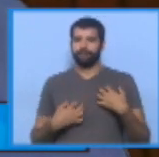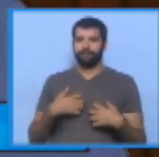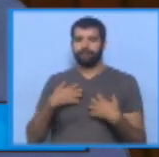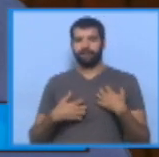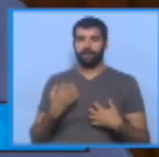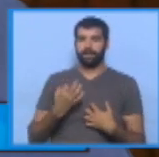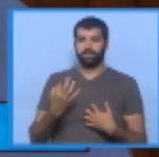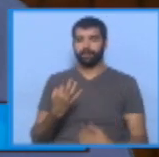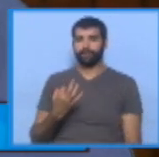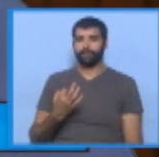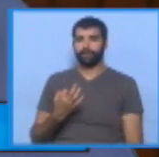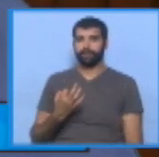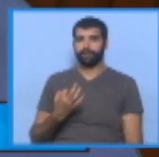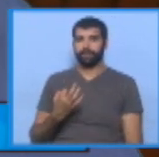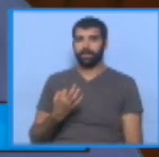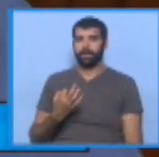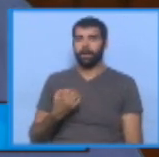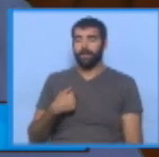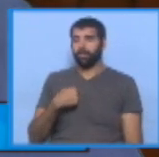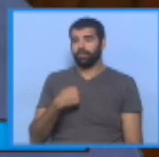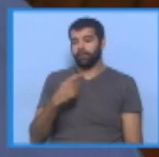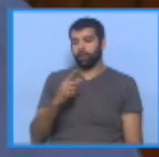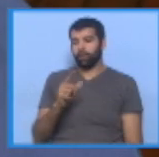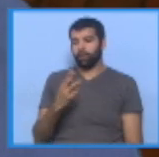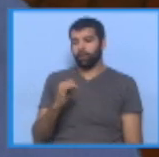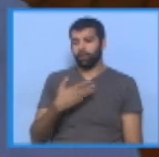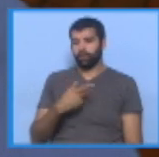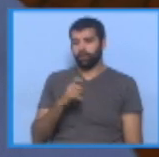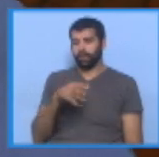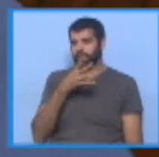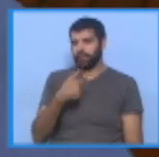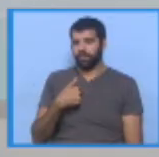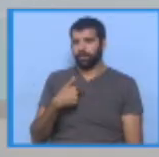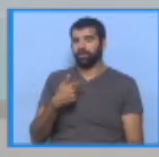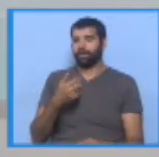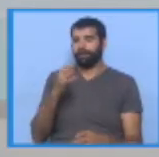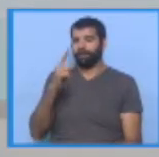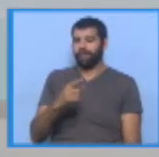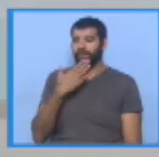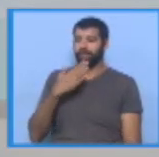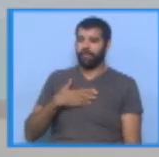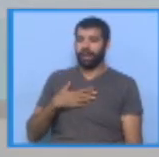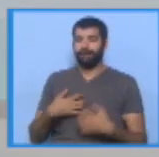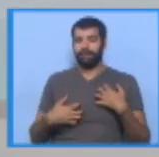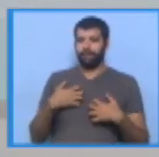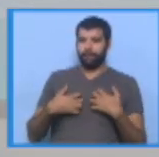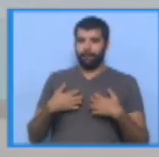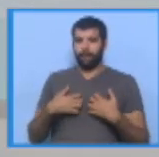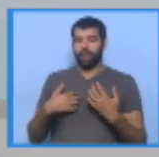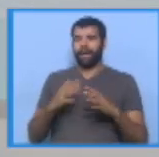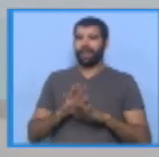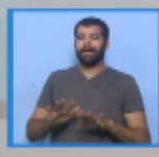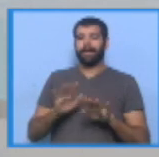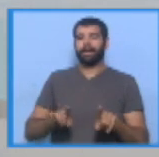engenheira Lourdes Pintacilgo dizia que a fé é a paz da permanente inquietação. Ser pacífico não é